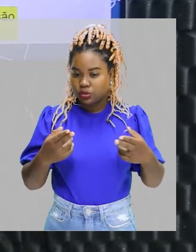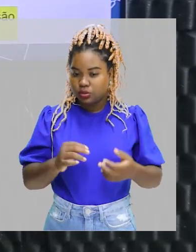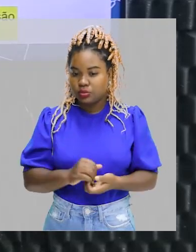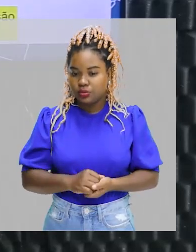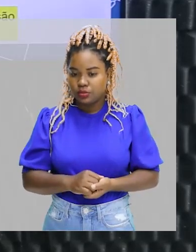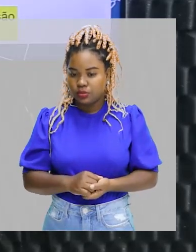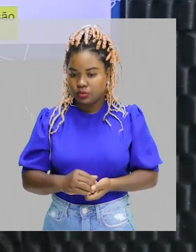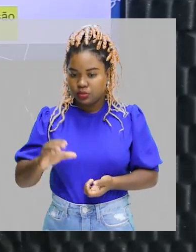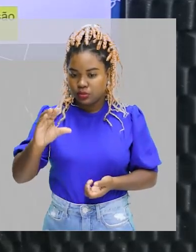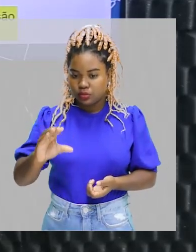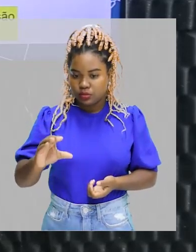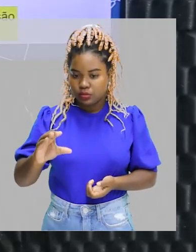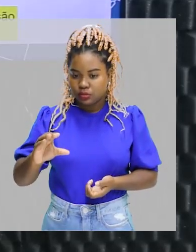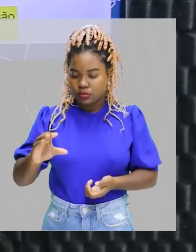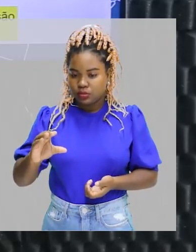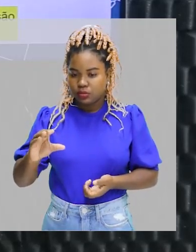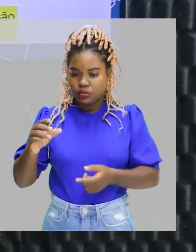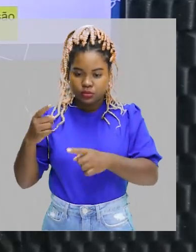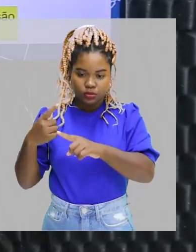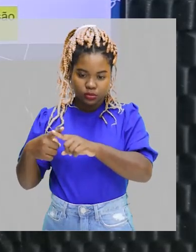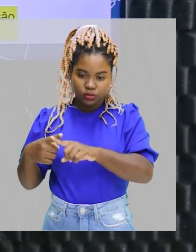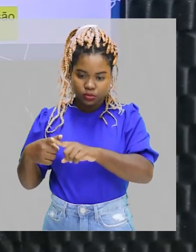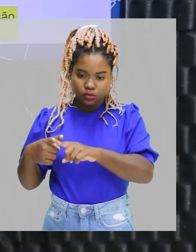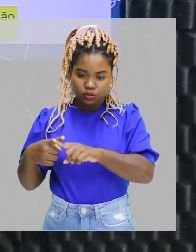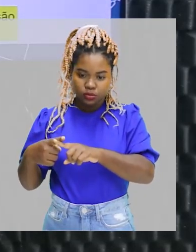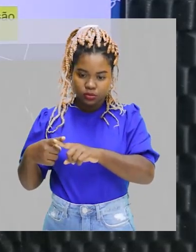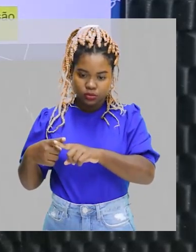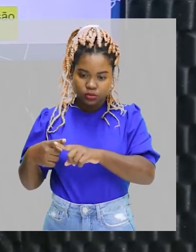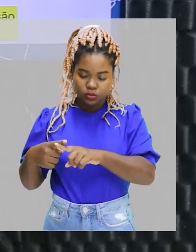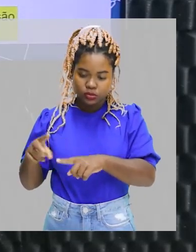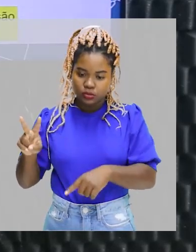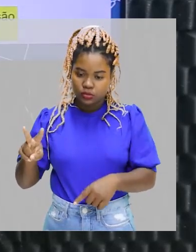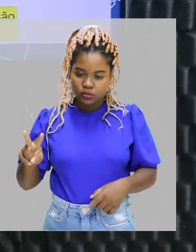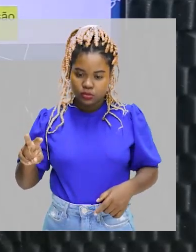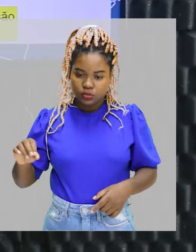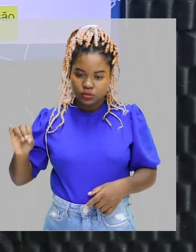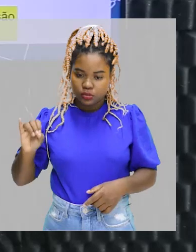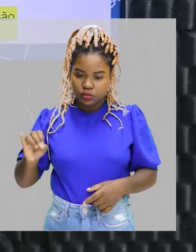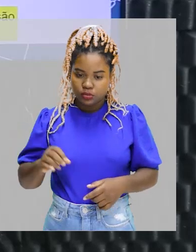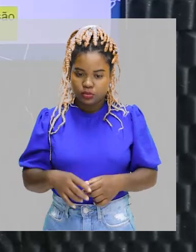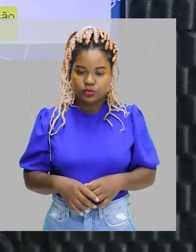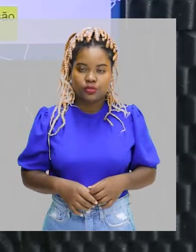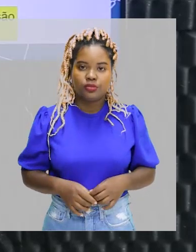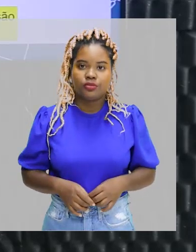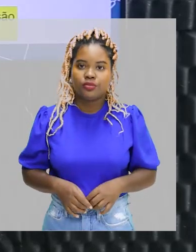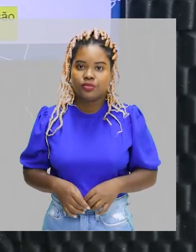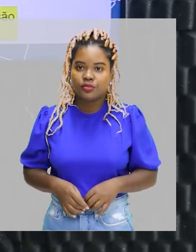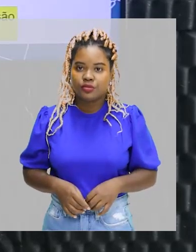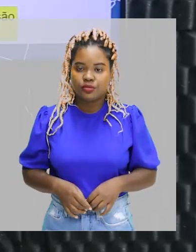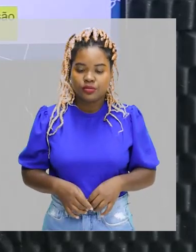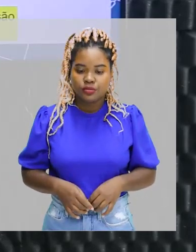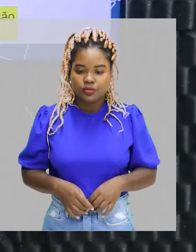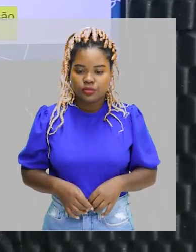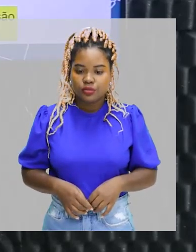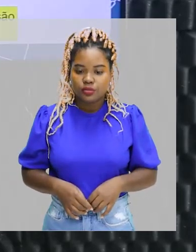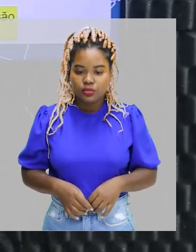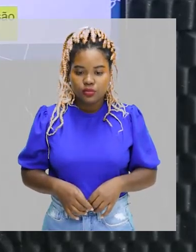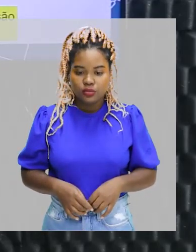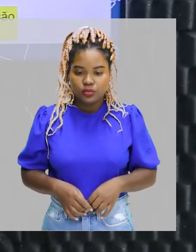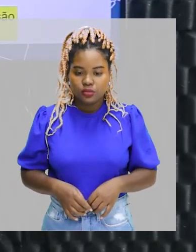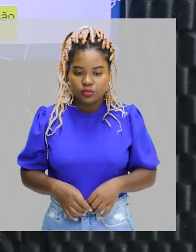M1? Será a concentração inicial vezes o volume inicial,